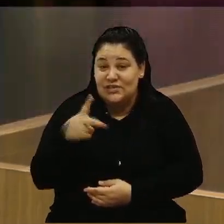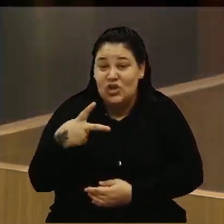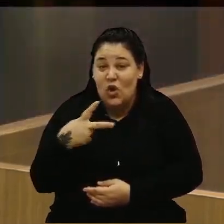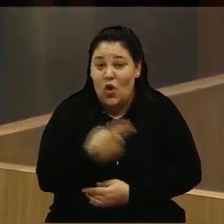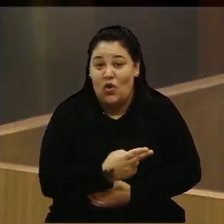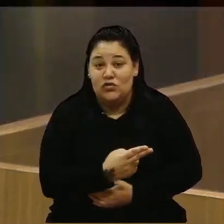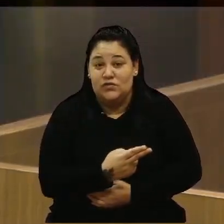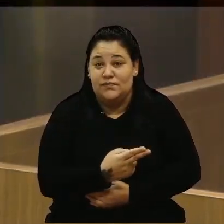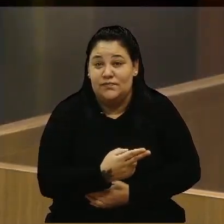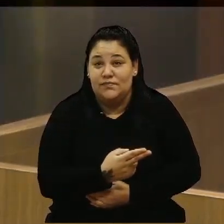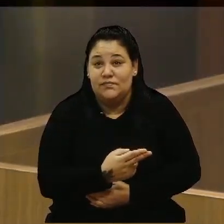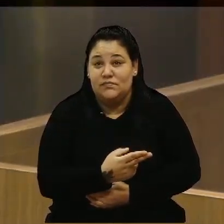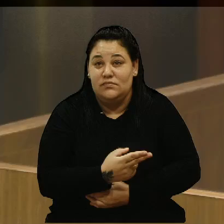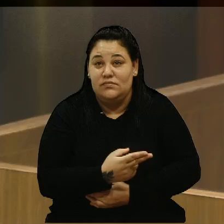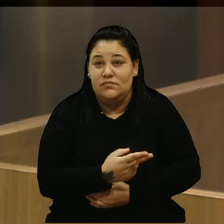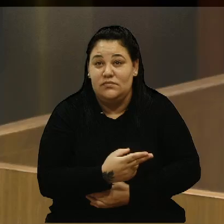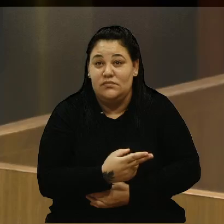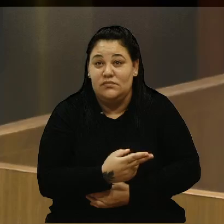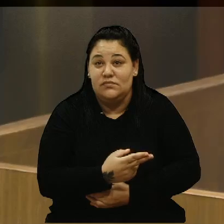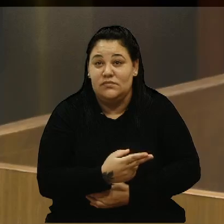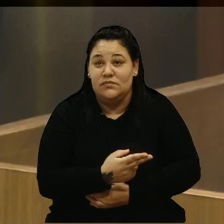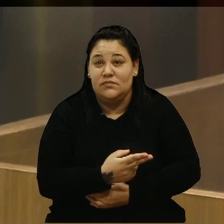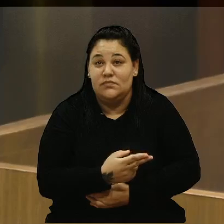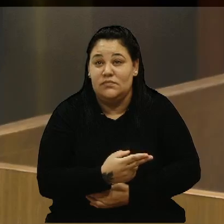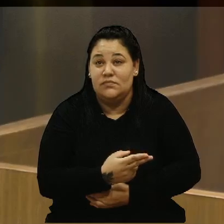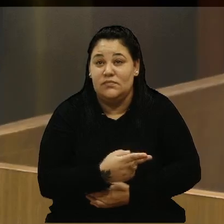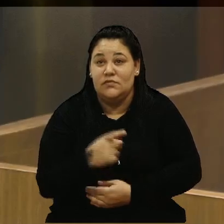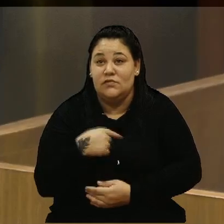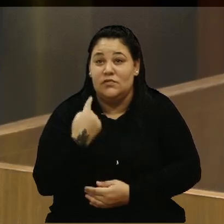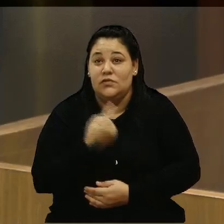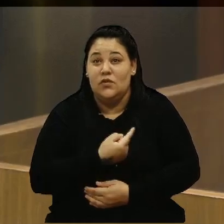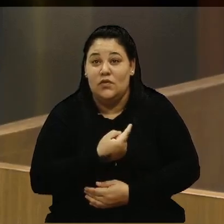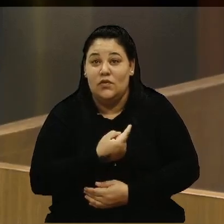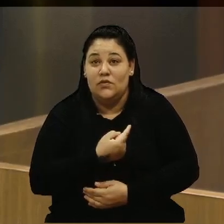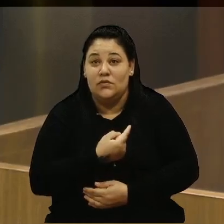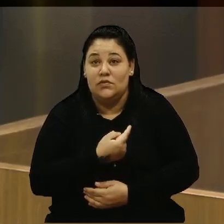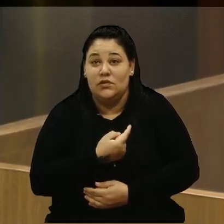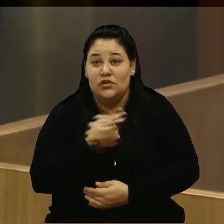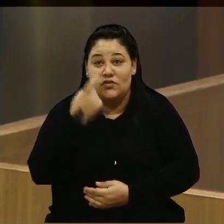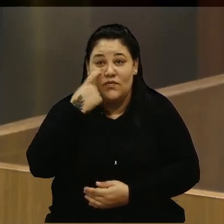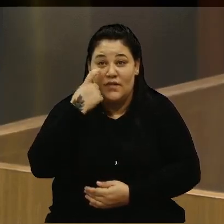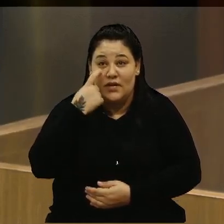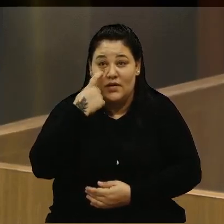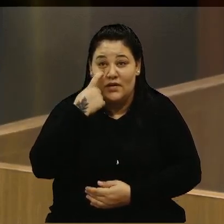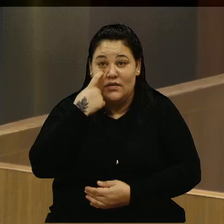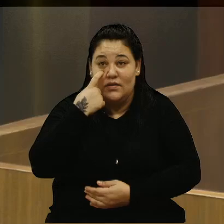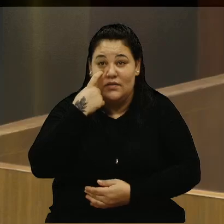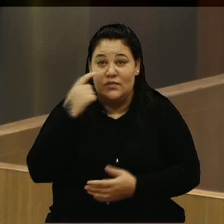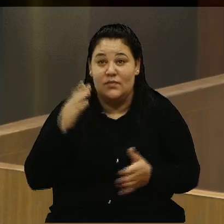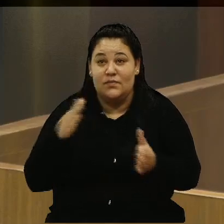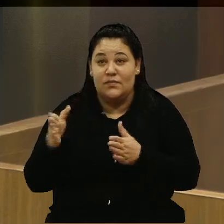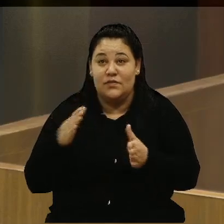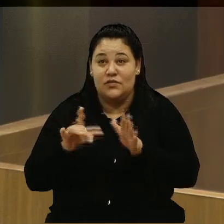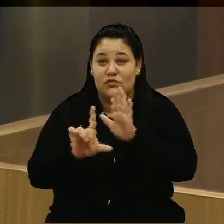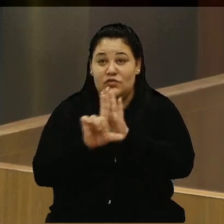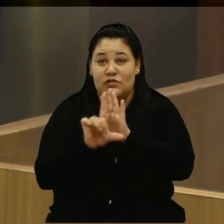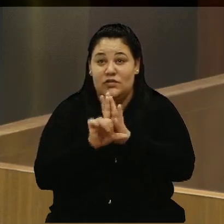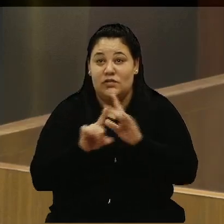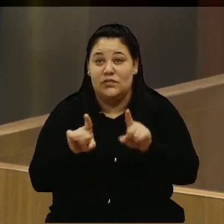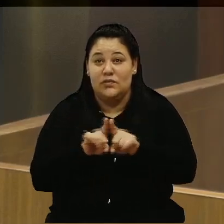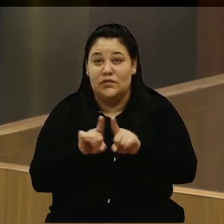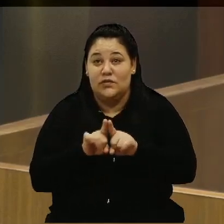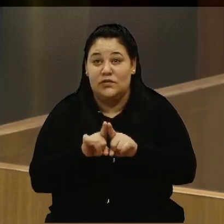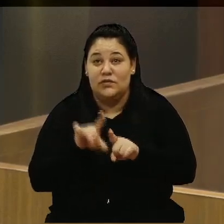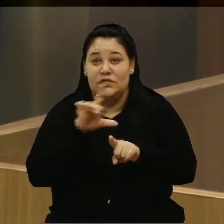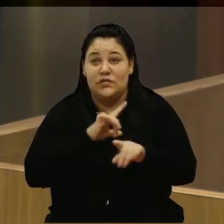corte. A gente ultrapassa a questão da nossa legislação. A gente tem uma